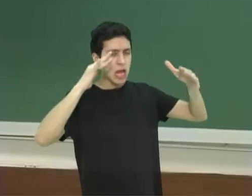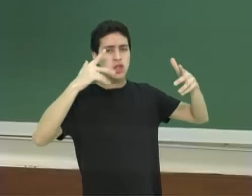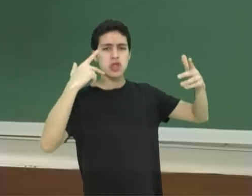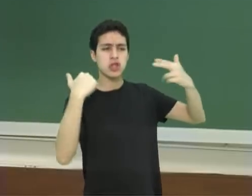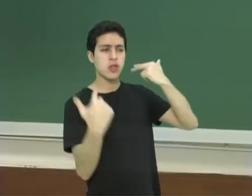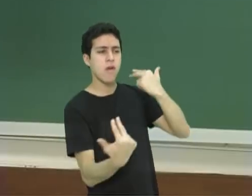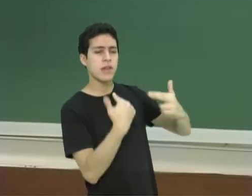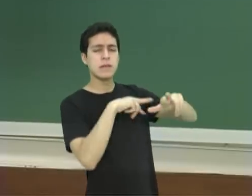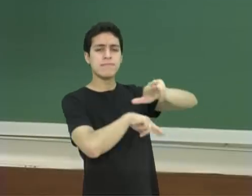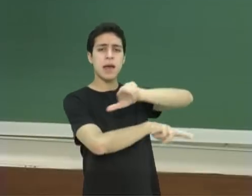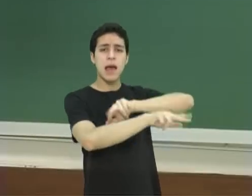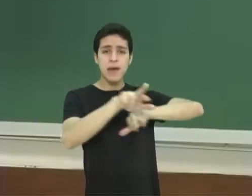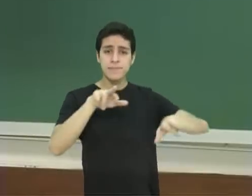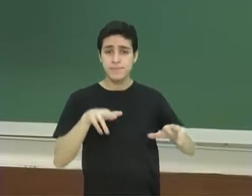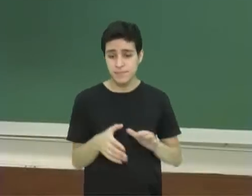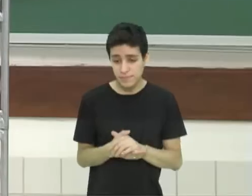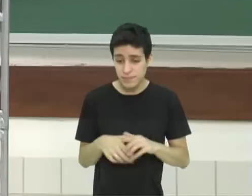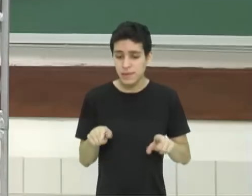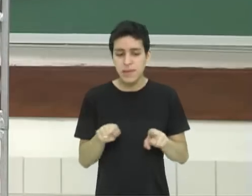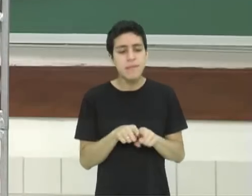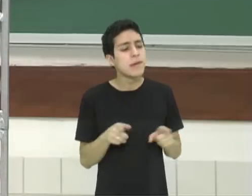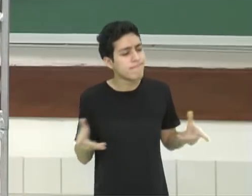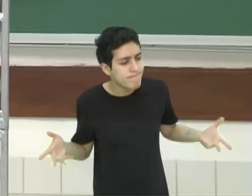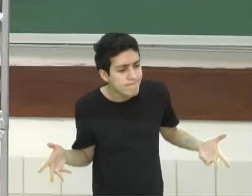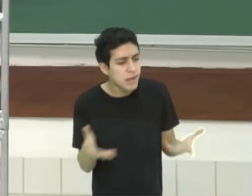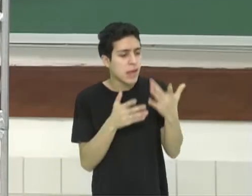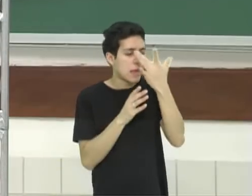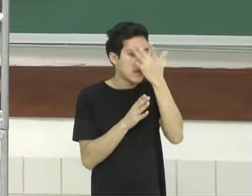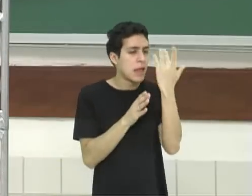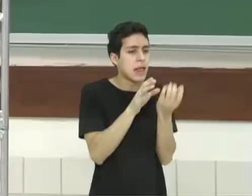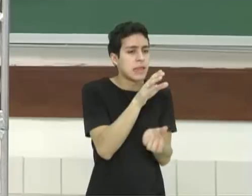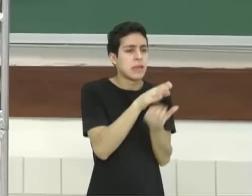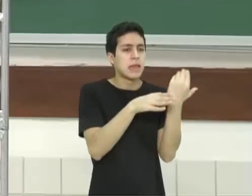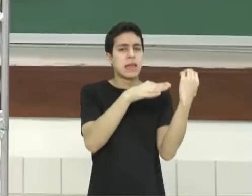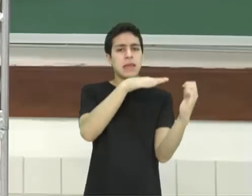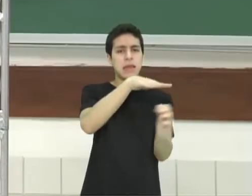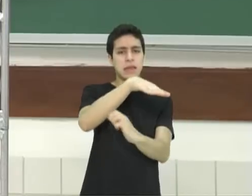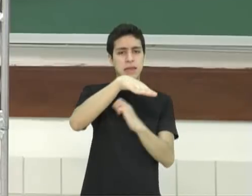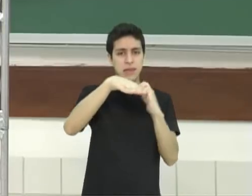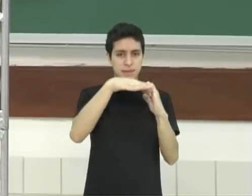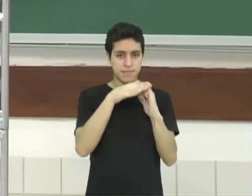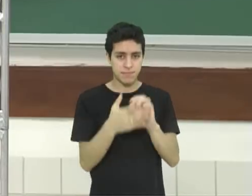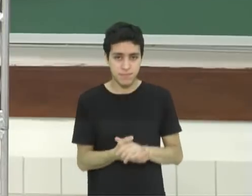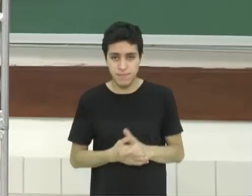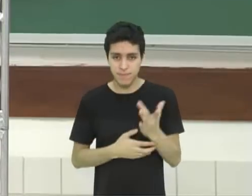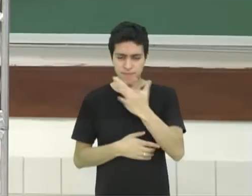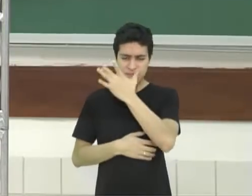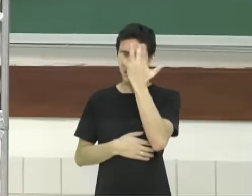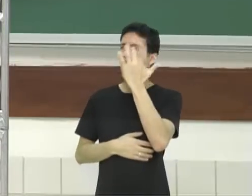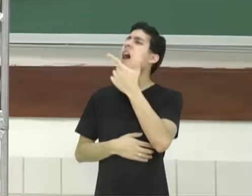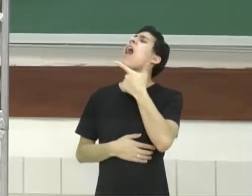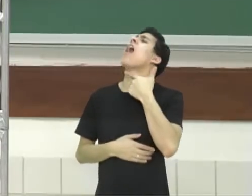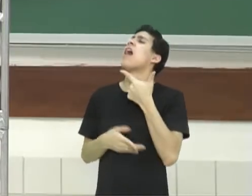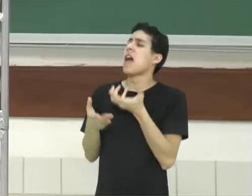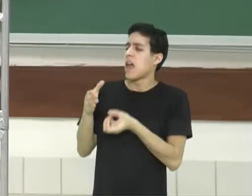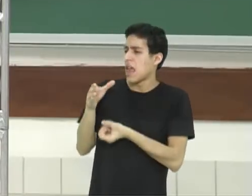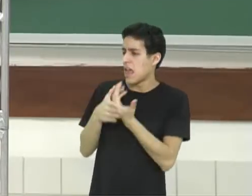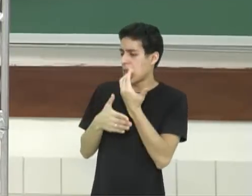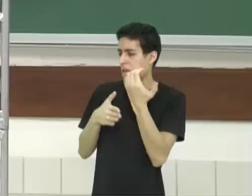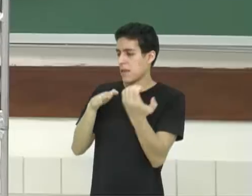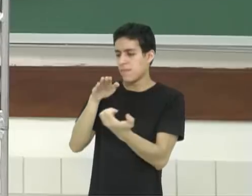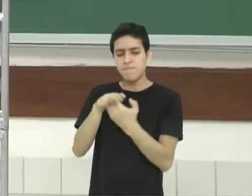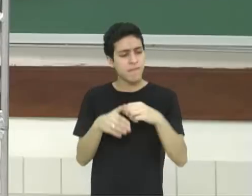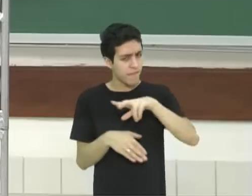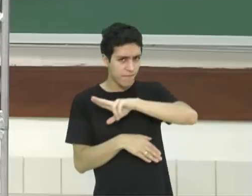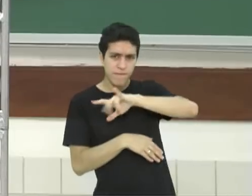inovações e o empreendedorismo. A gente viu que o cidadão lá quer empreender, ele vai ter